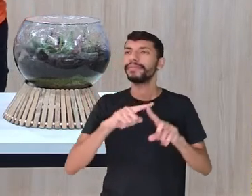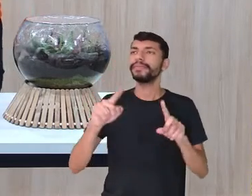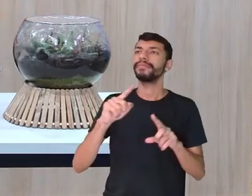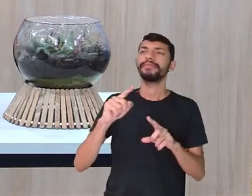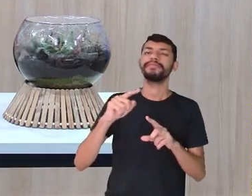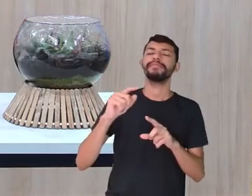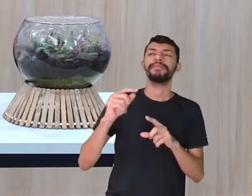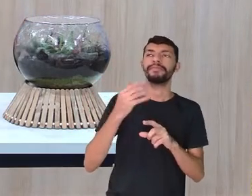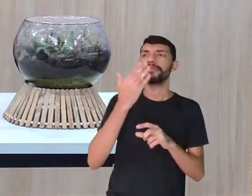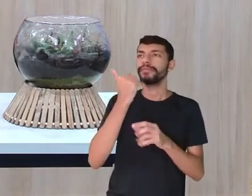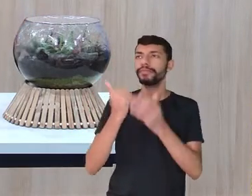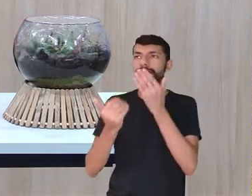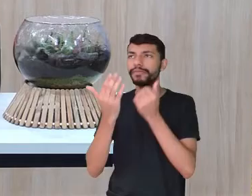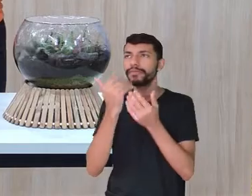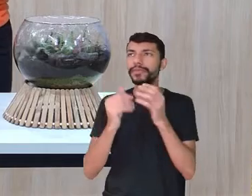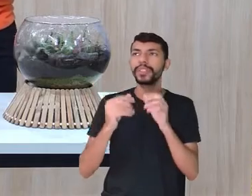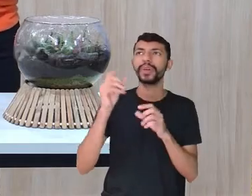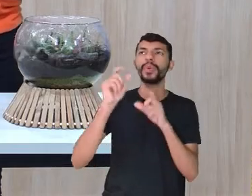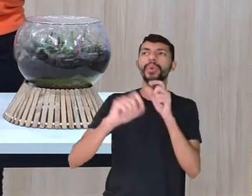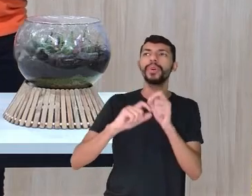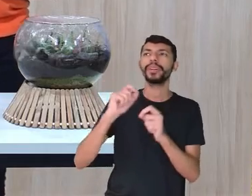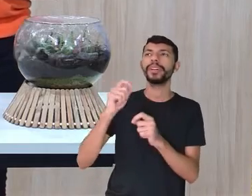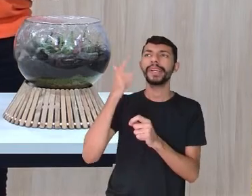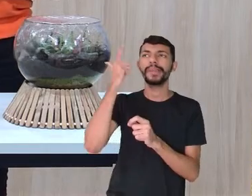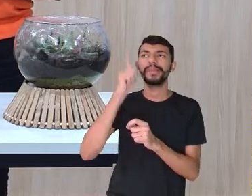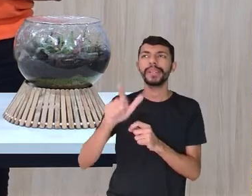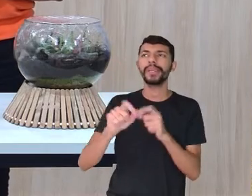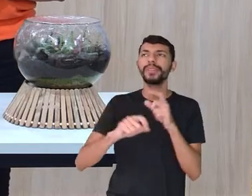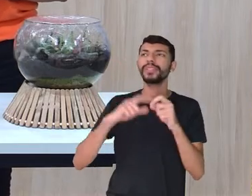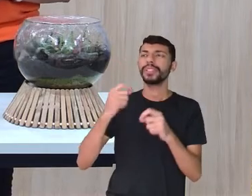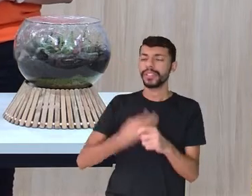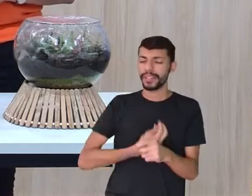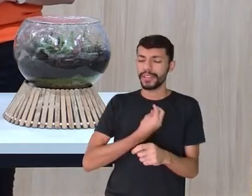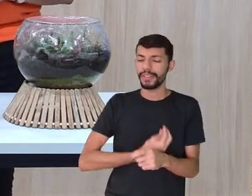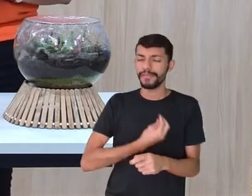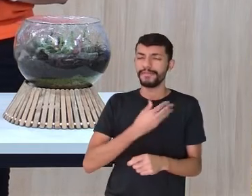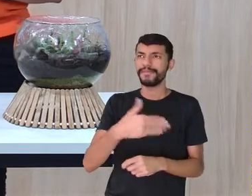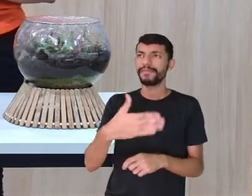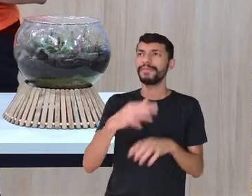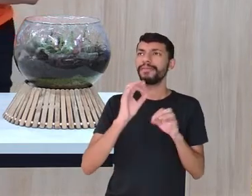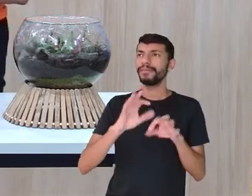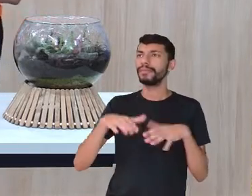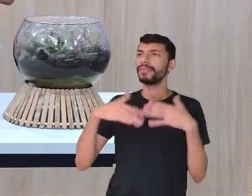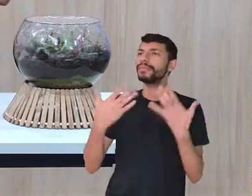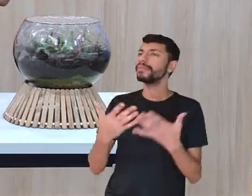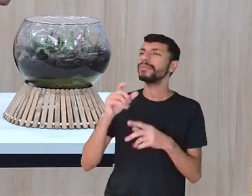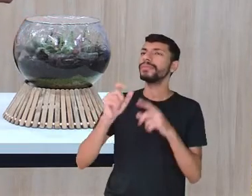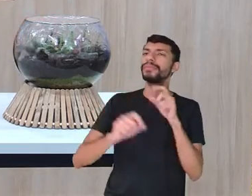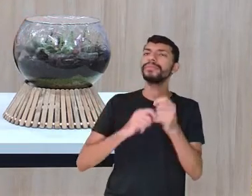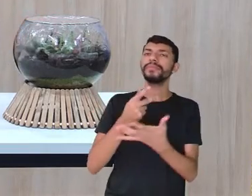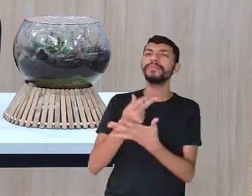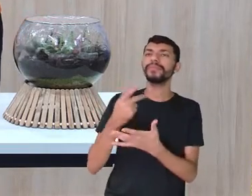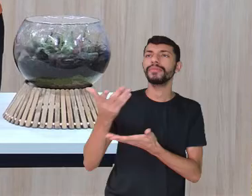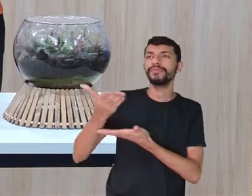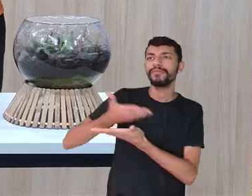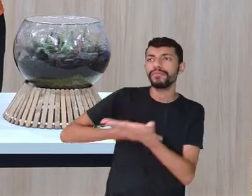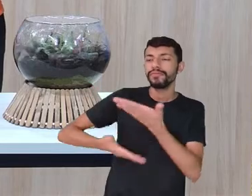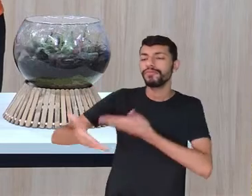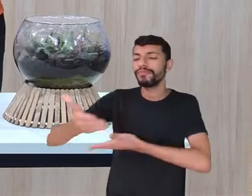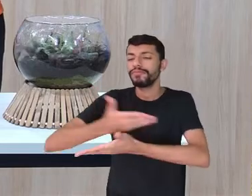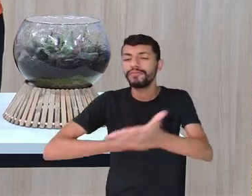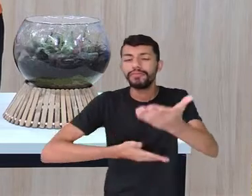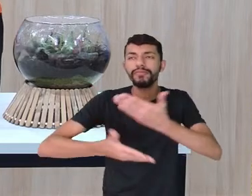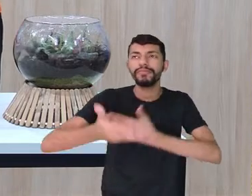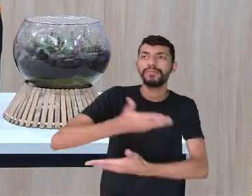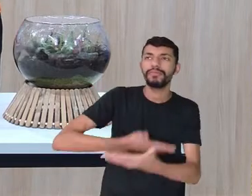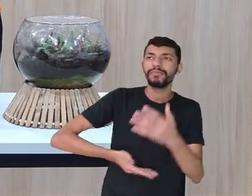procurar se alimentar para quê? Para ele poder sobreviver, né? Então, eles começam a interagir entre